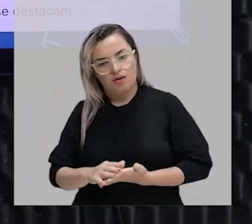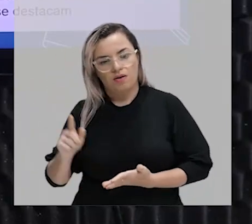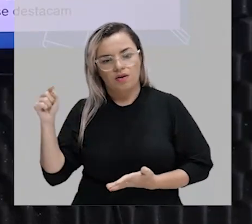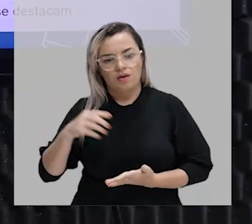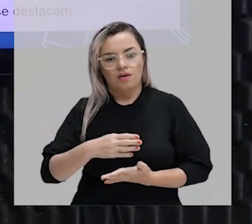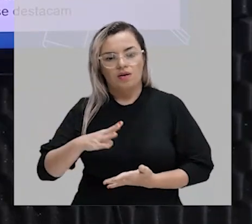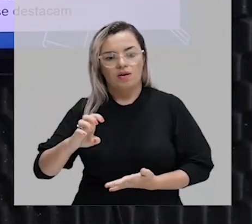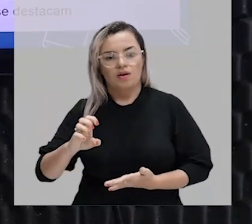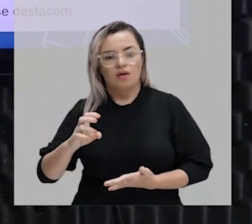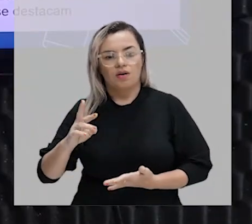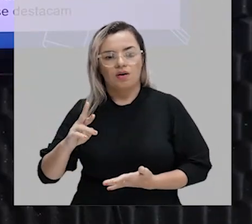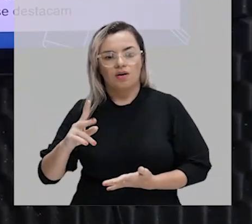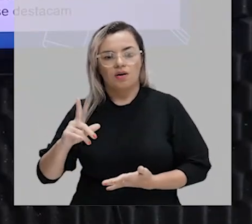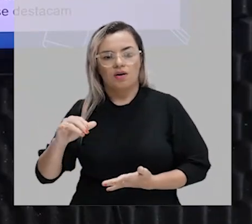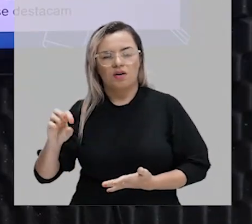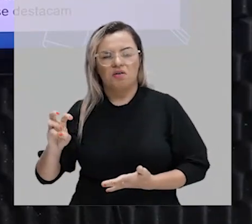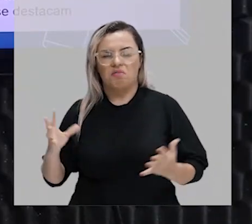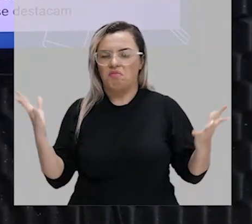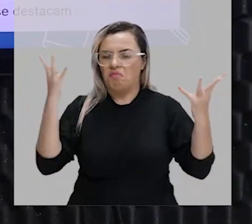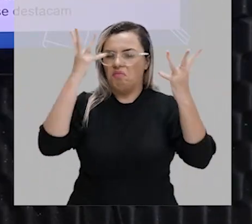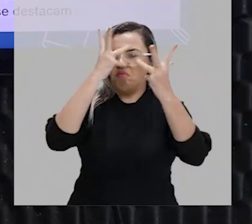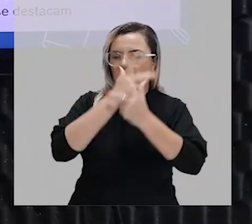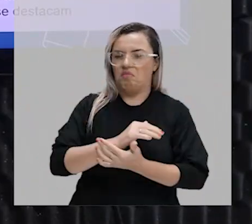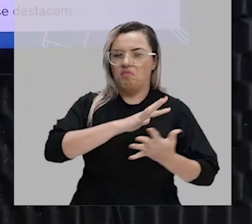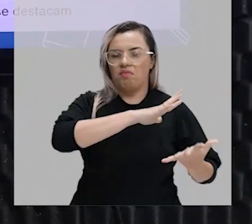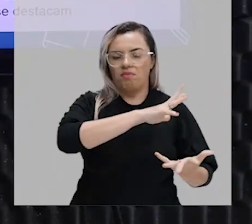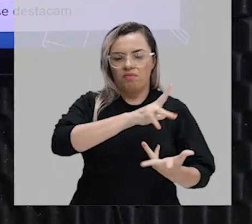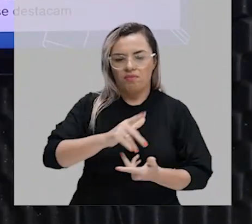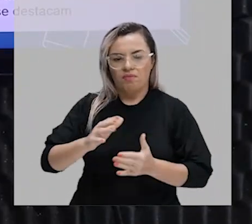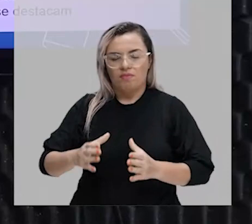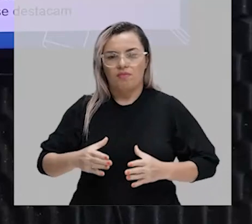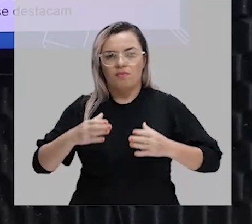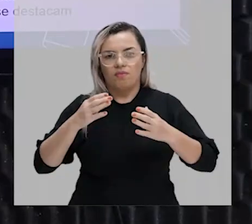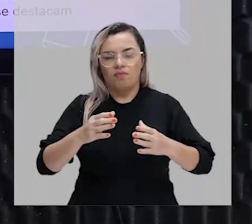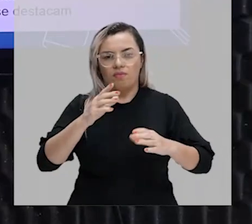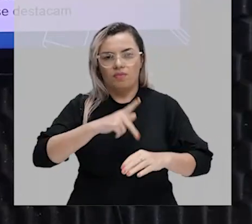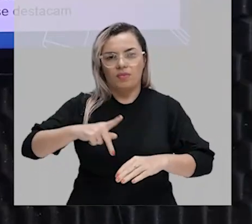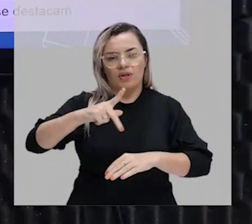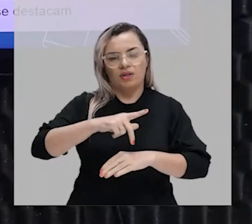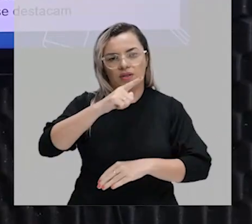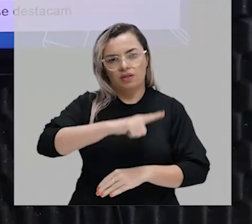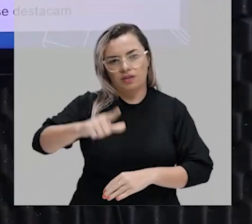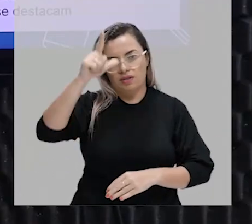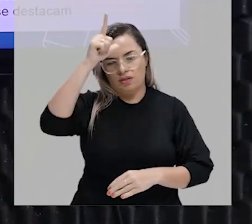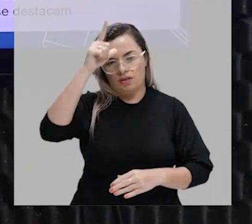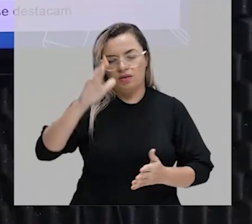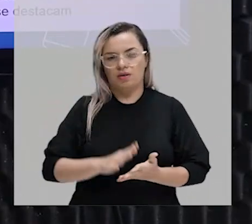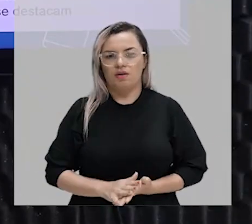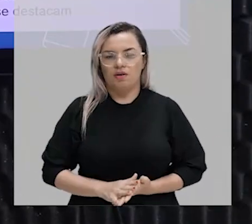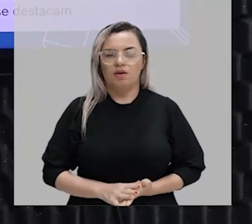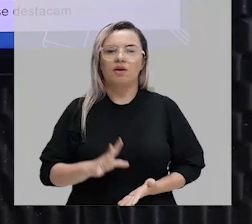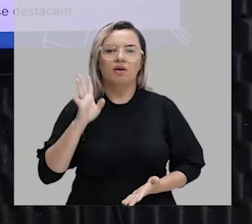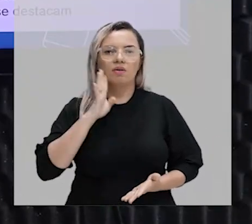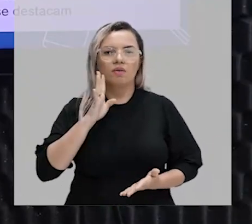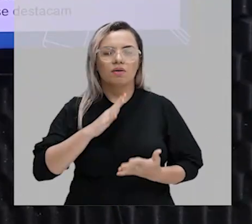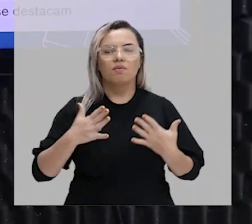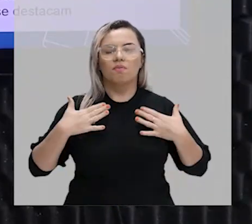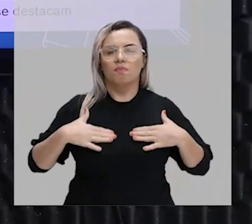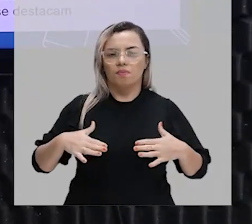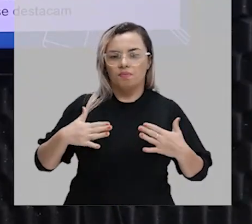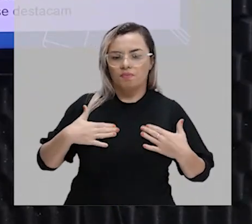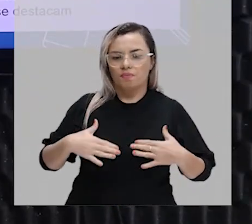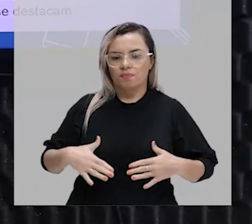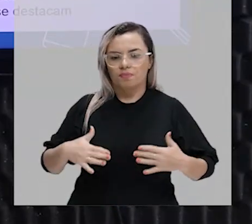uma das mais belas cidades do mundo, tá bom? Que fala localizada aí na Alemanha. Belezinha? Tudo tranquilo até agora?